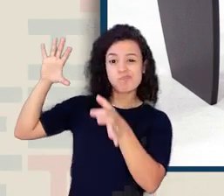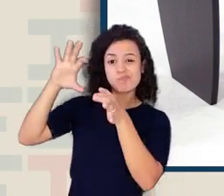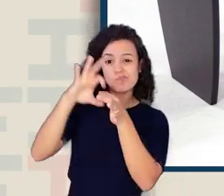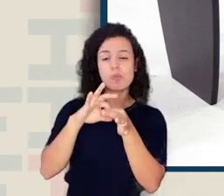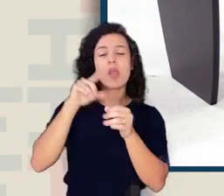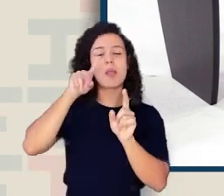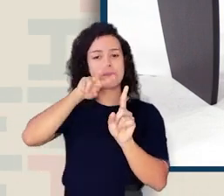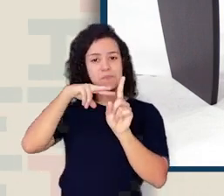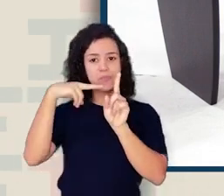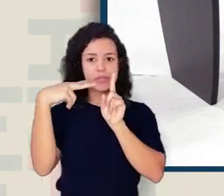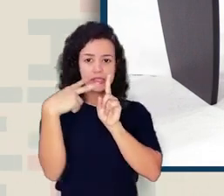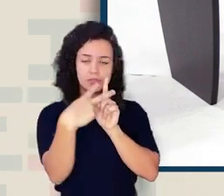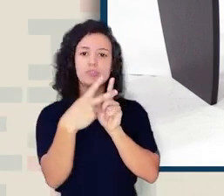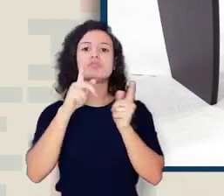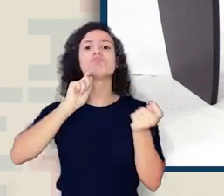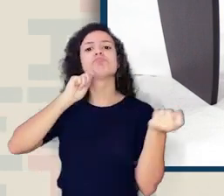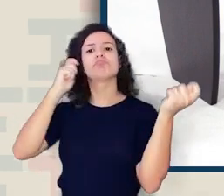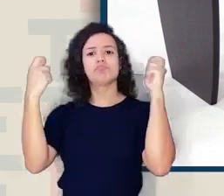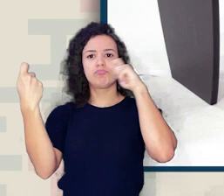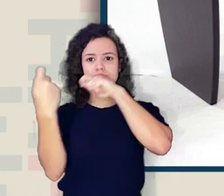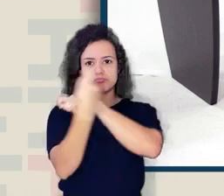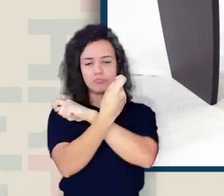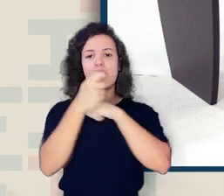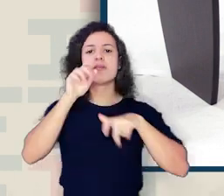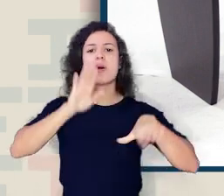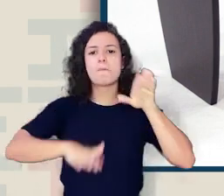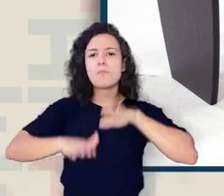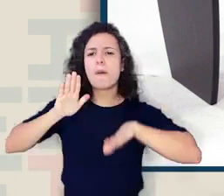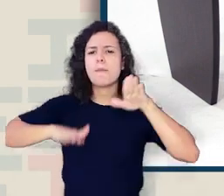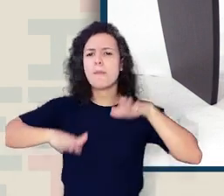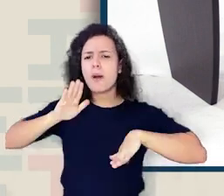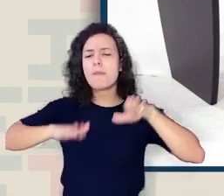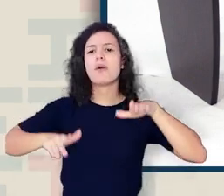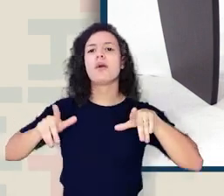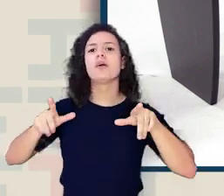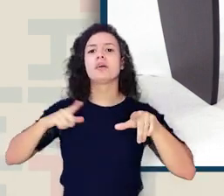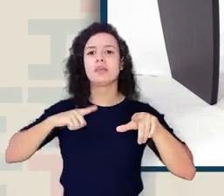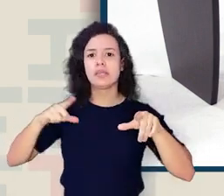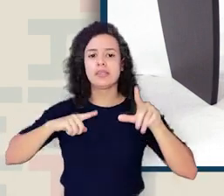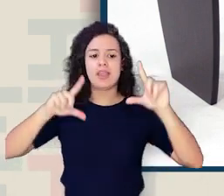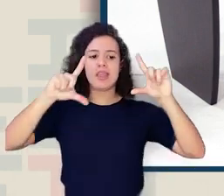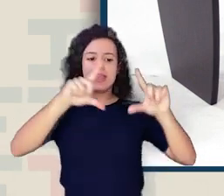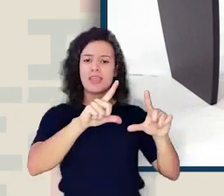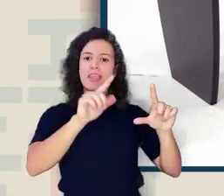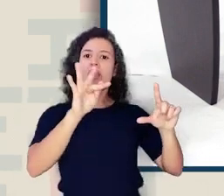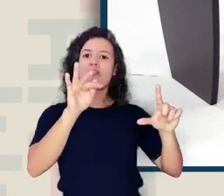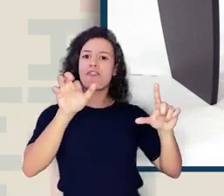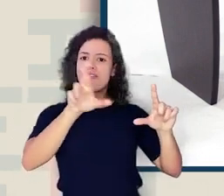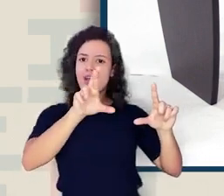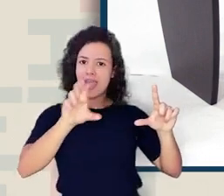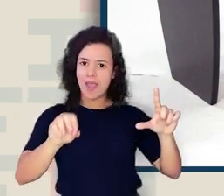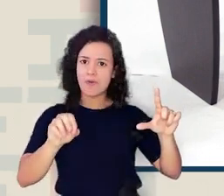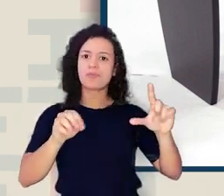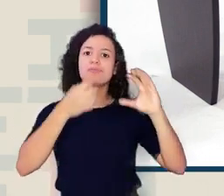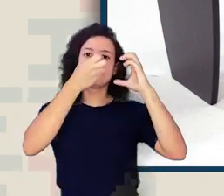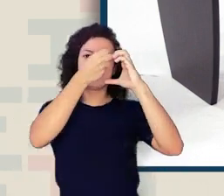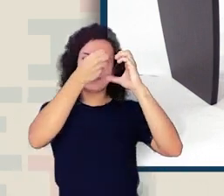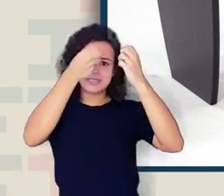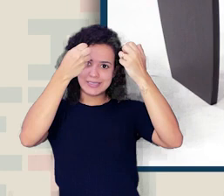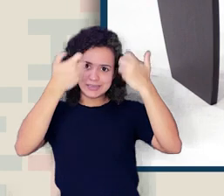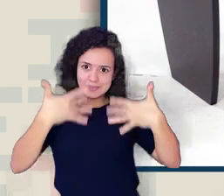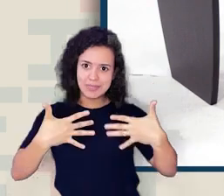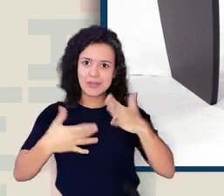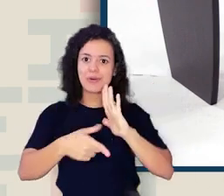histórico, ele vem numa perspectiva de ser adaptado aos tambores e traz o ferro do maracatu,